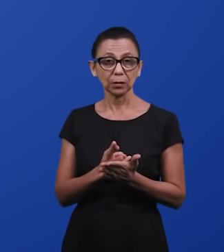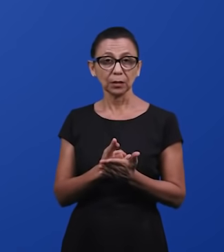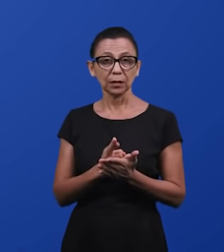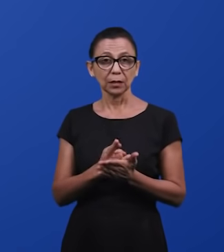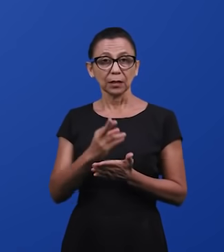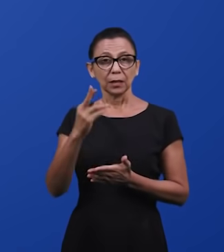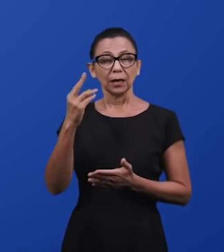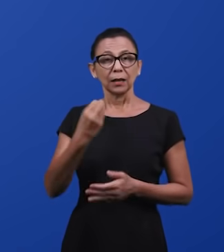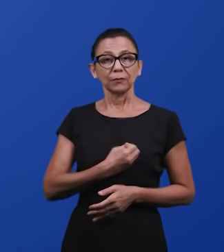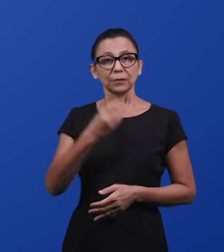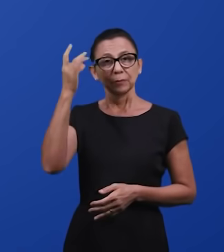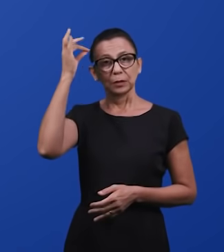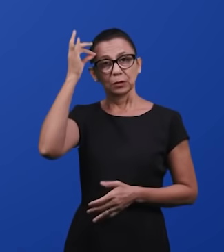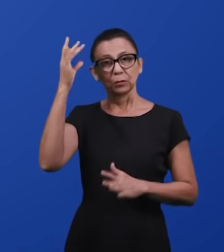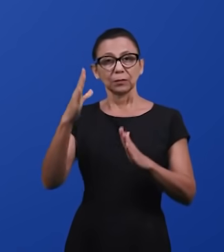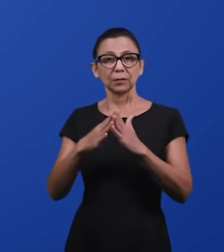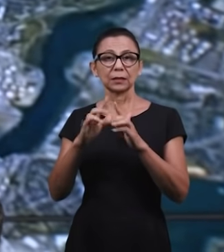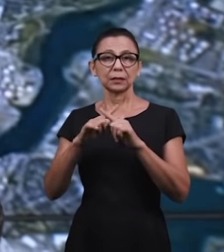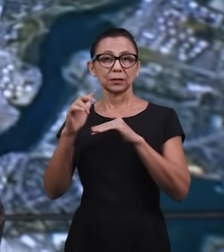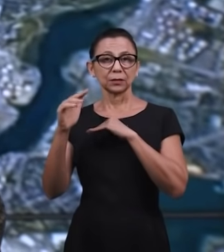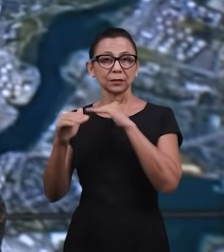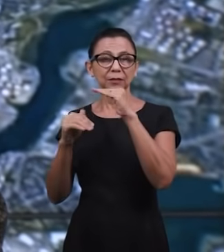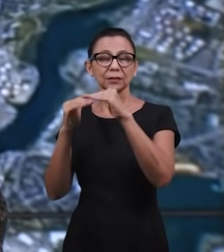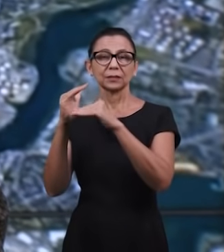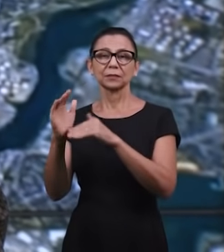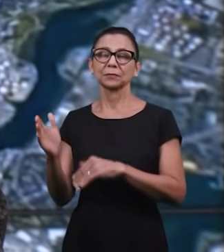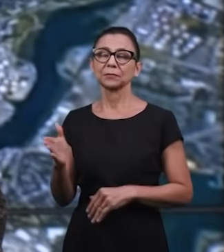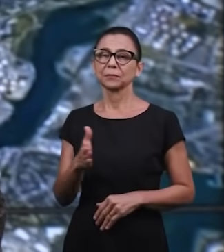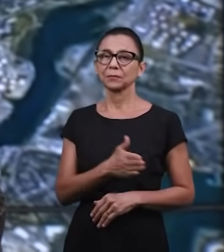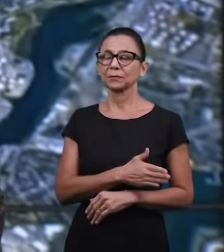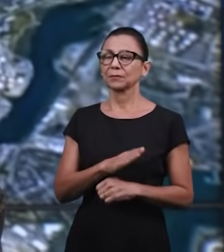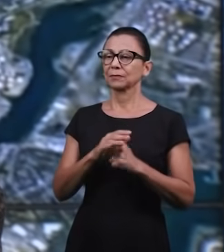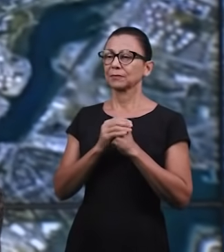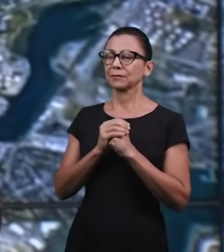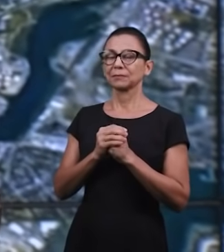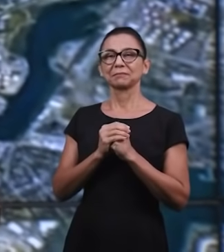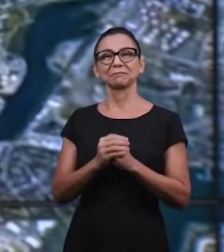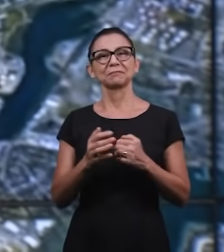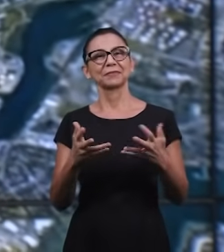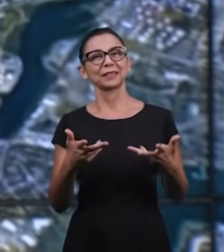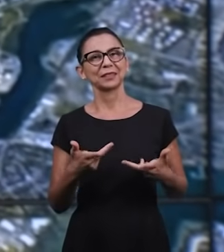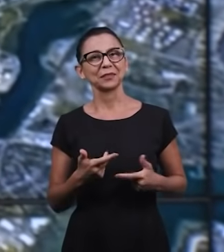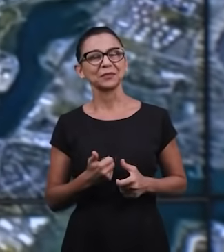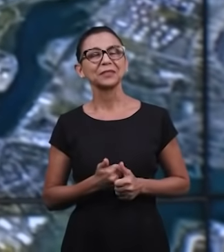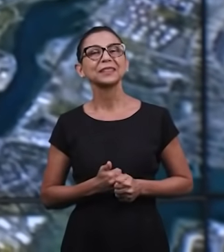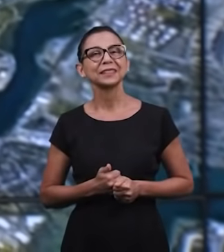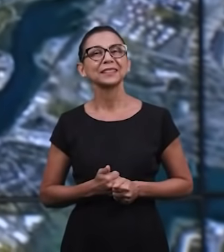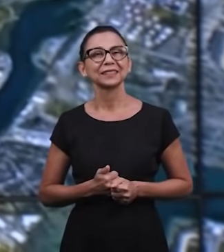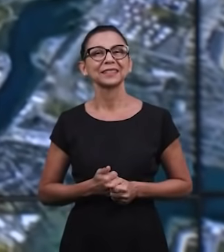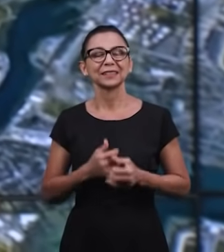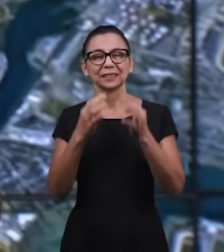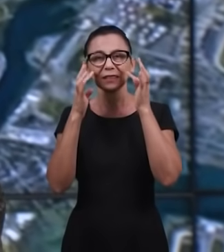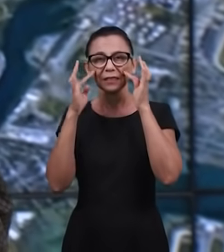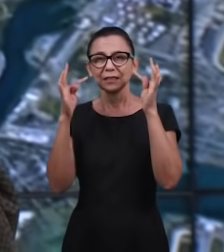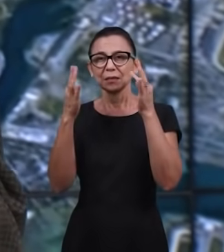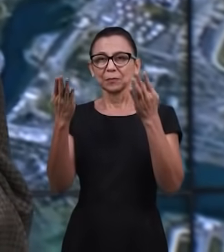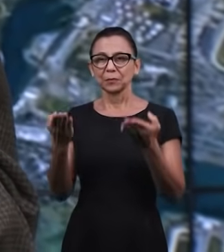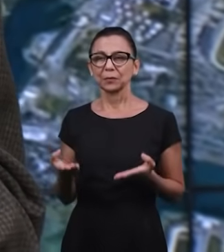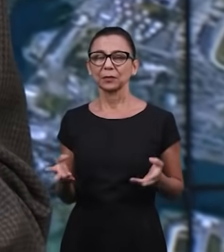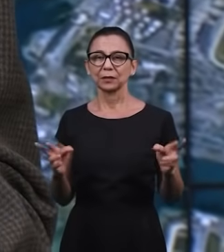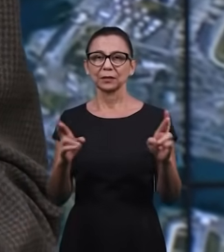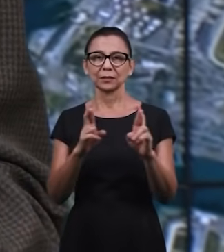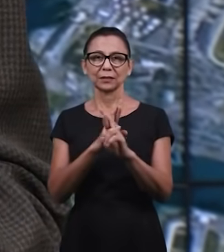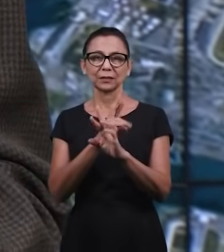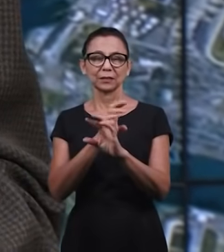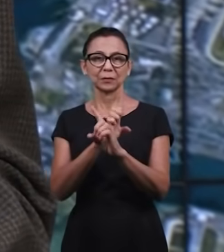da igreja. A todos a paz do Senhor Jesus. Amém, pastor Abimael, que maravilha, né? É o resultado de um testemunho como esse